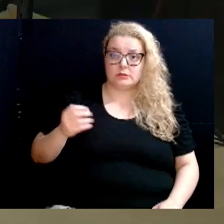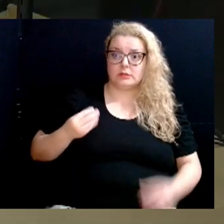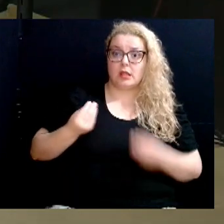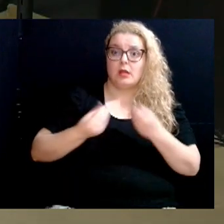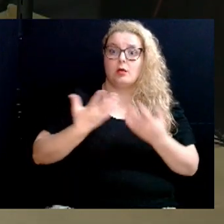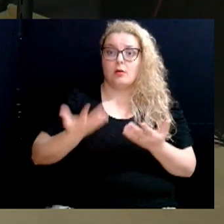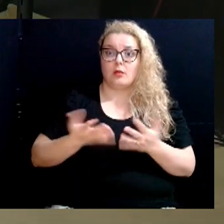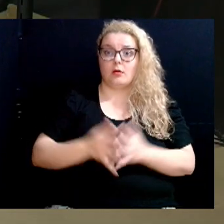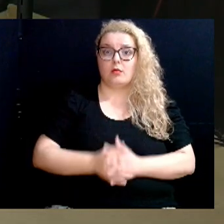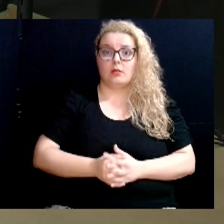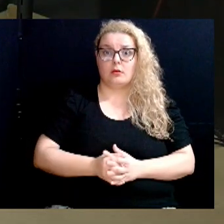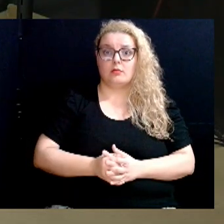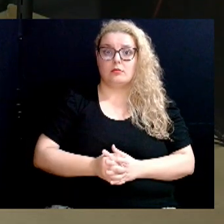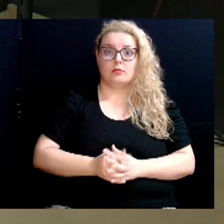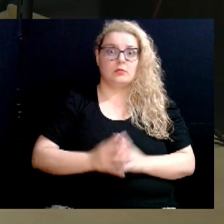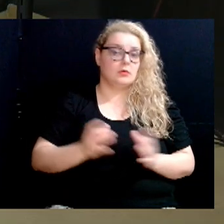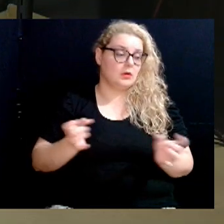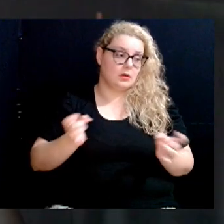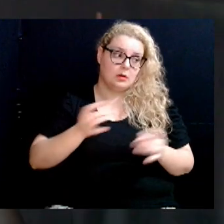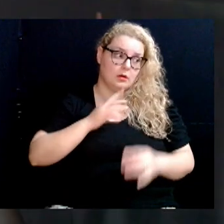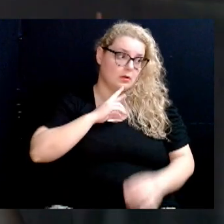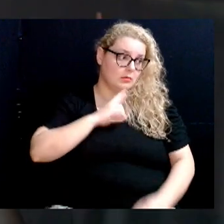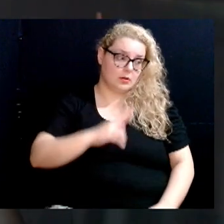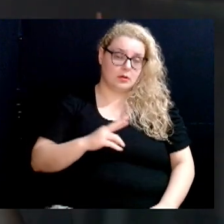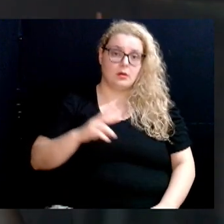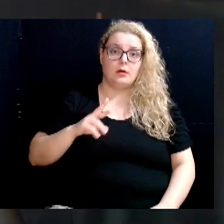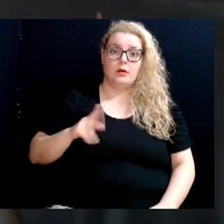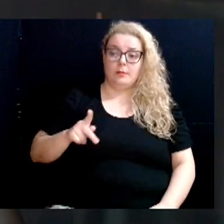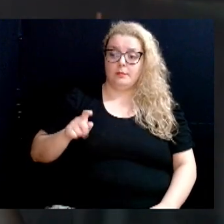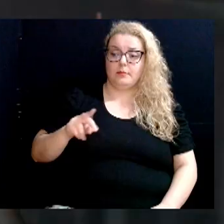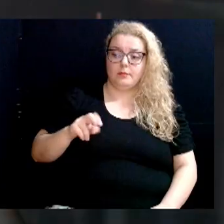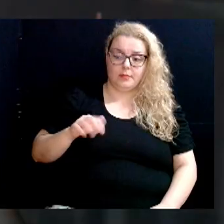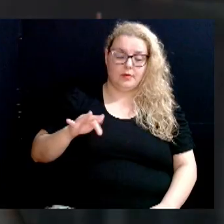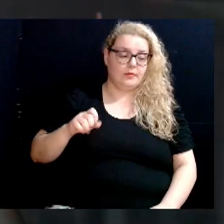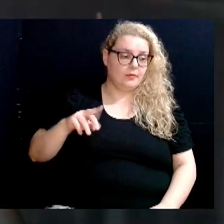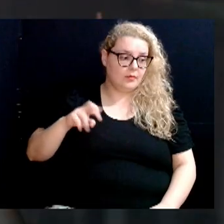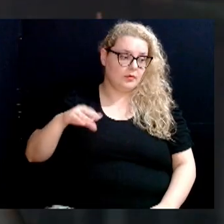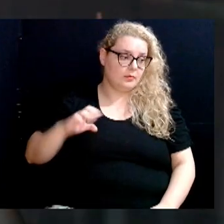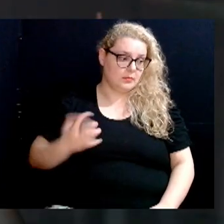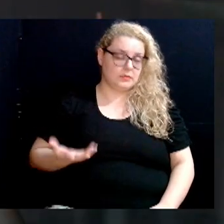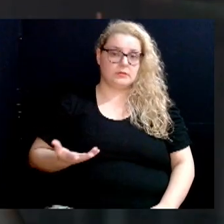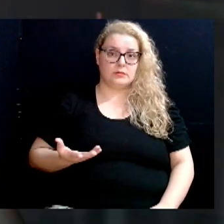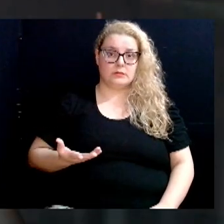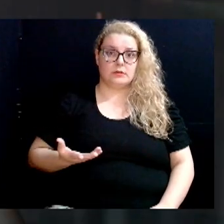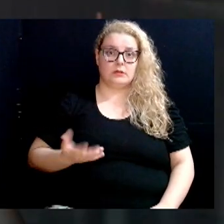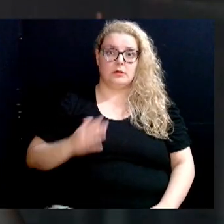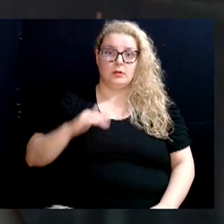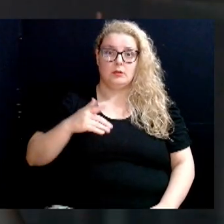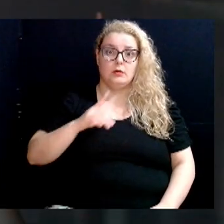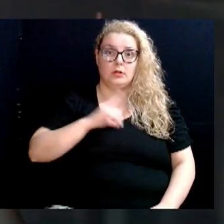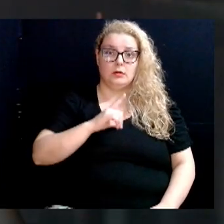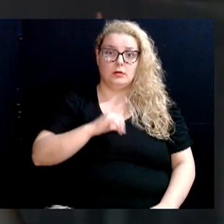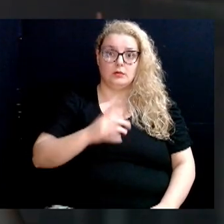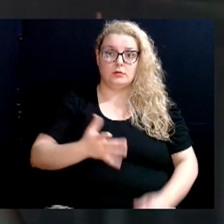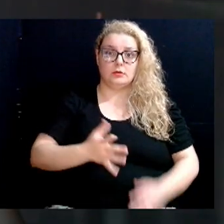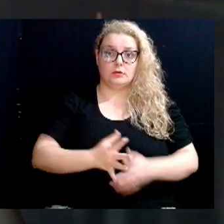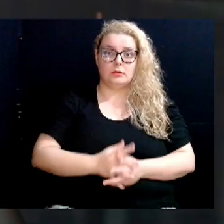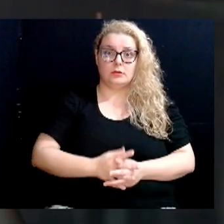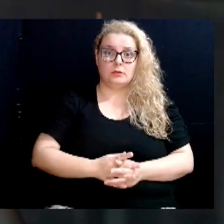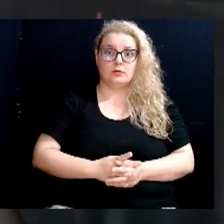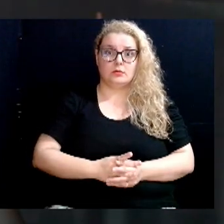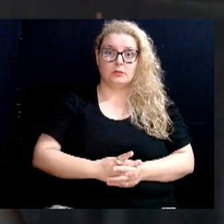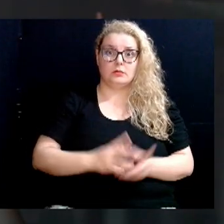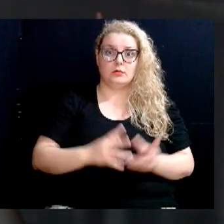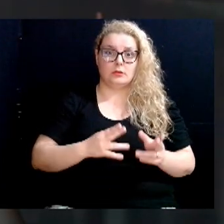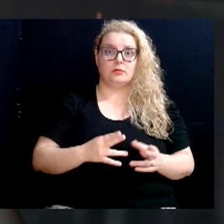responder. Performance. A partir do momento que ele tem, enquanto ser social,